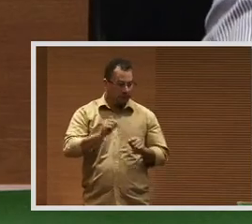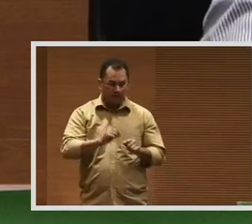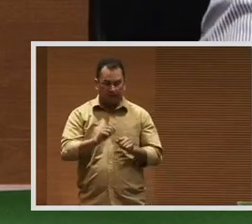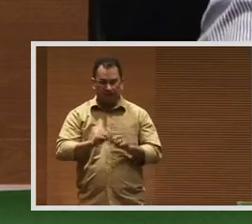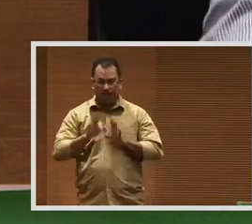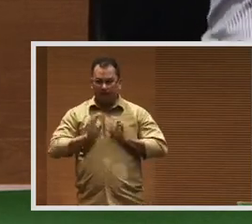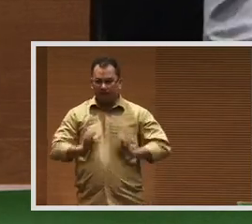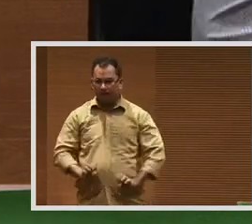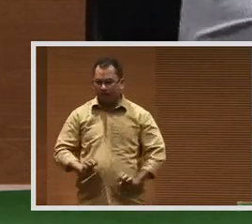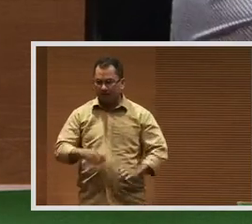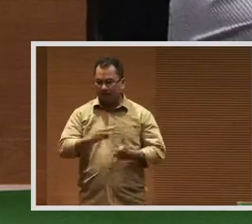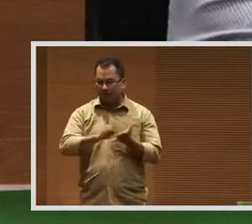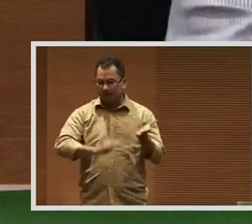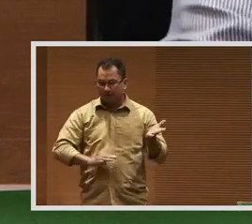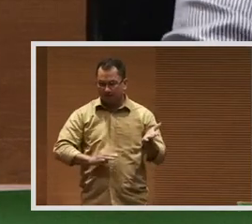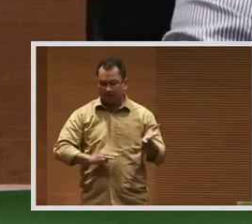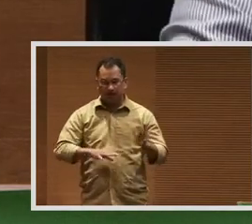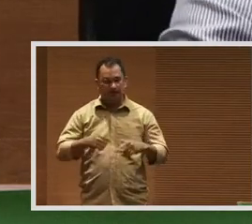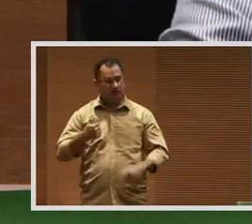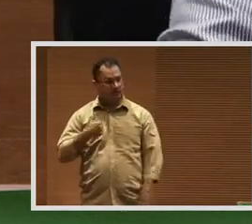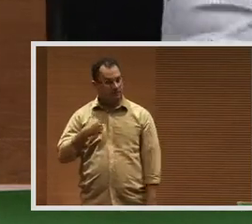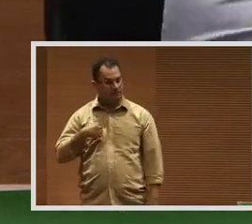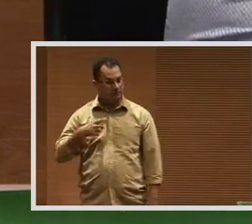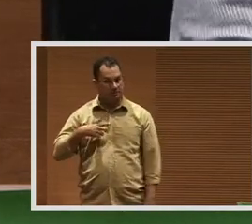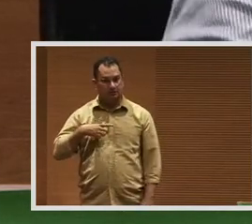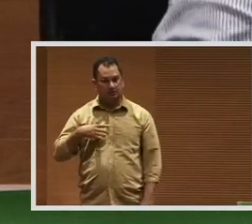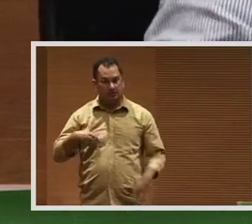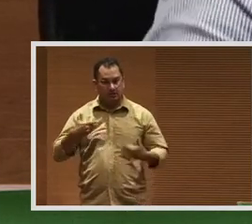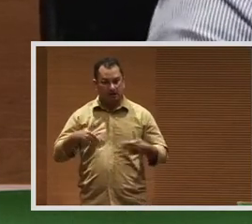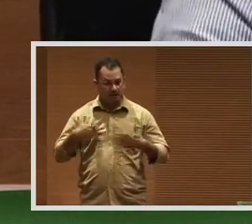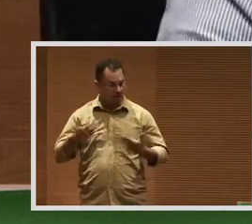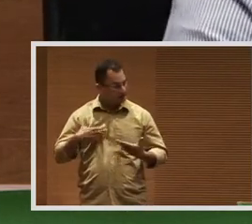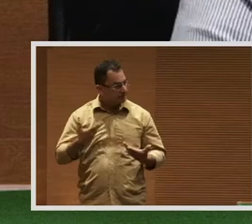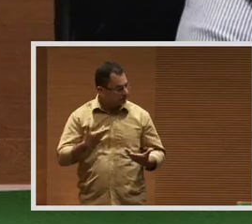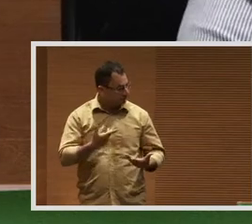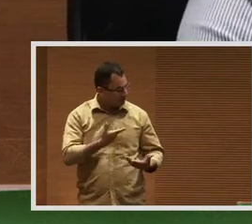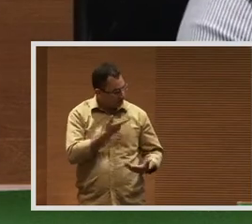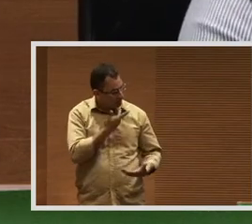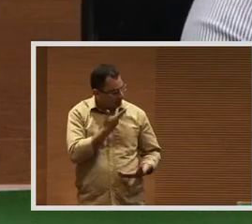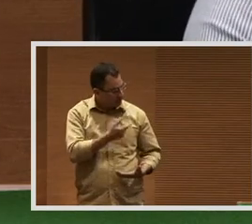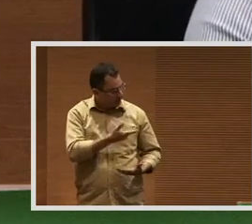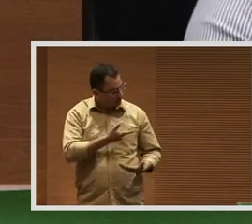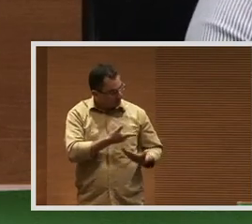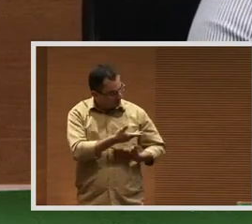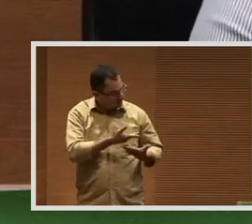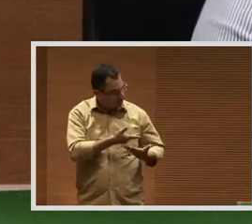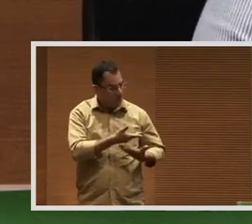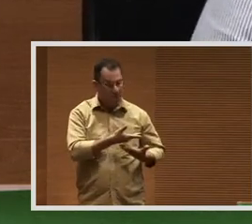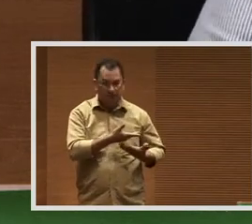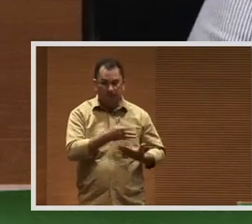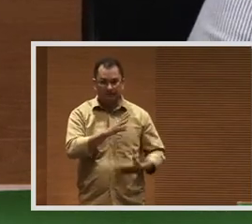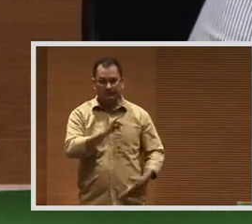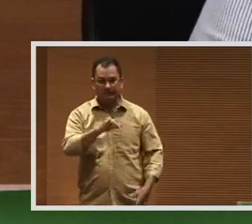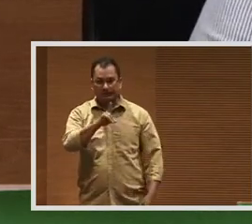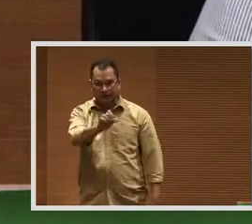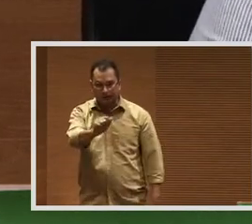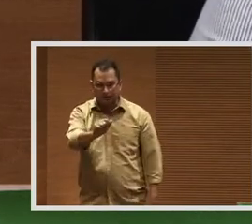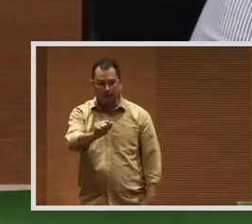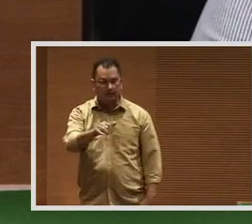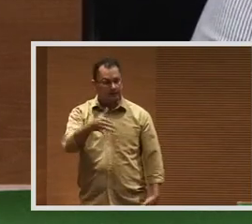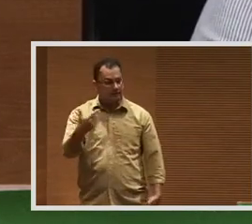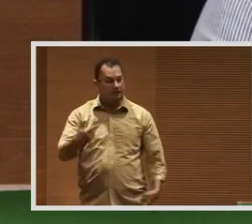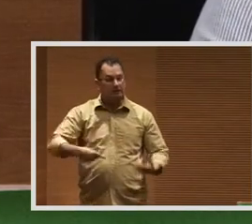e Métodos. E eu tive alegria, até foi quando a gente se aproxima mais, né, Cida? Eu acho que sempre, os debates